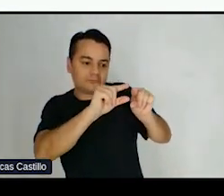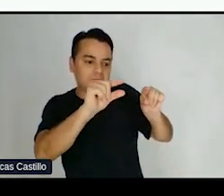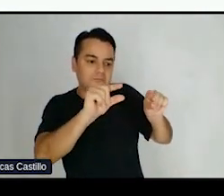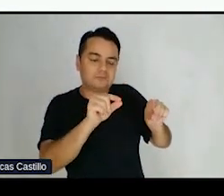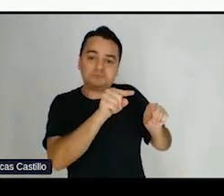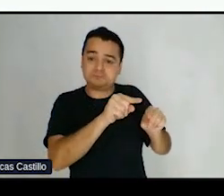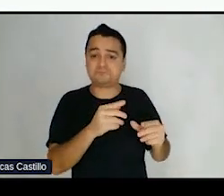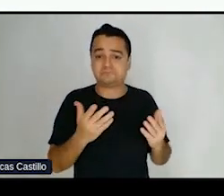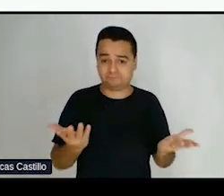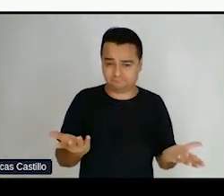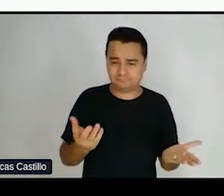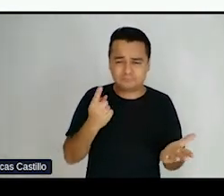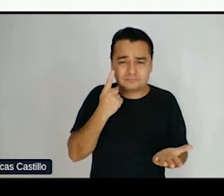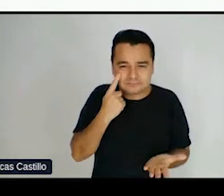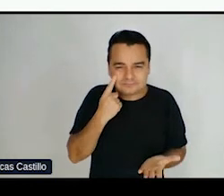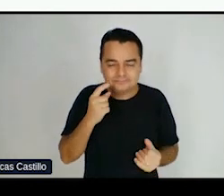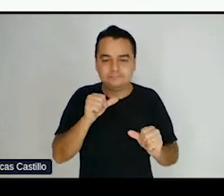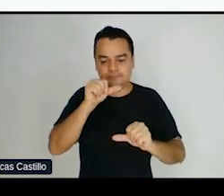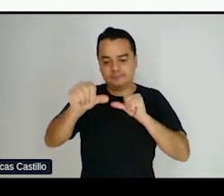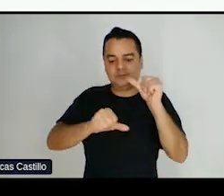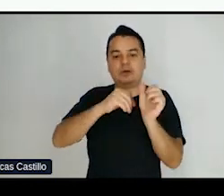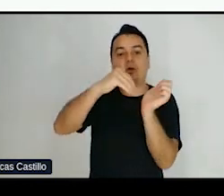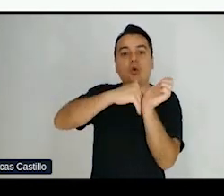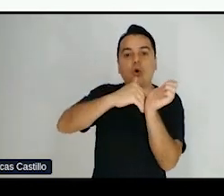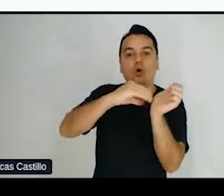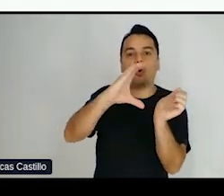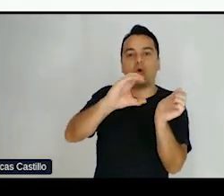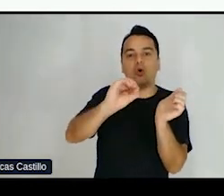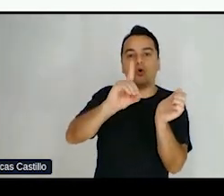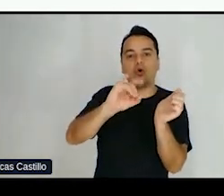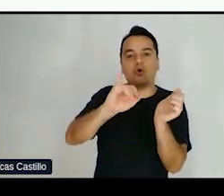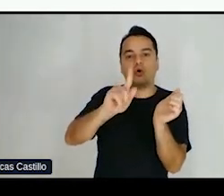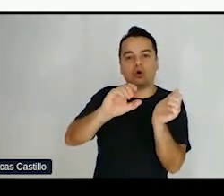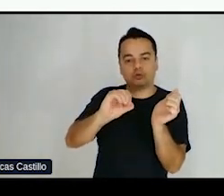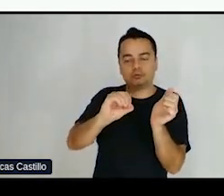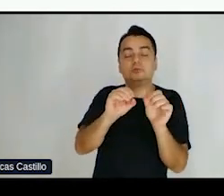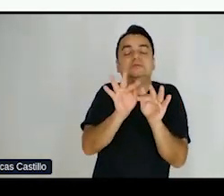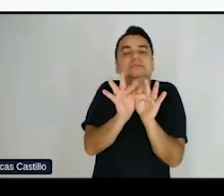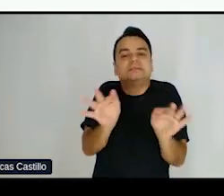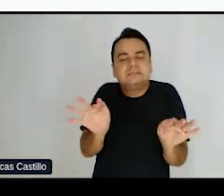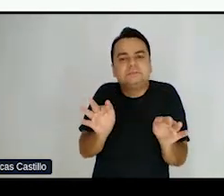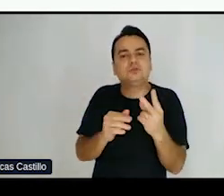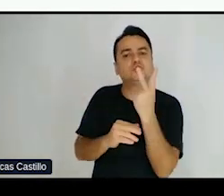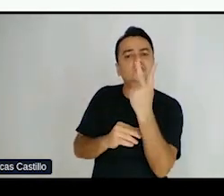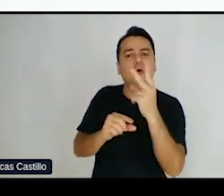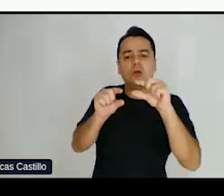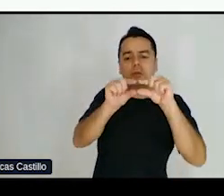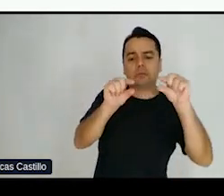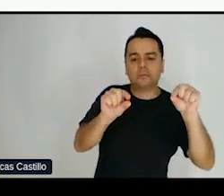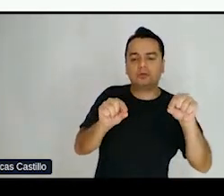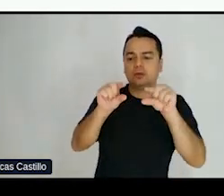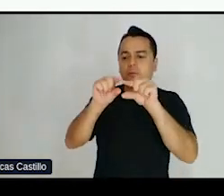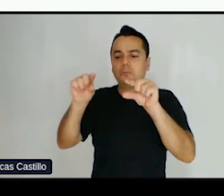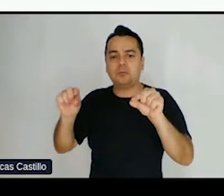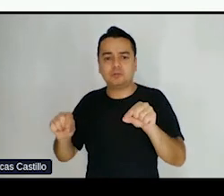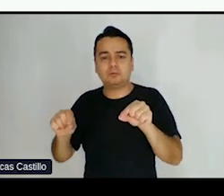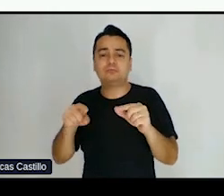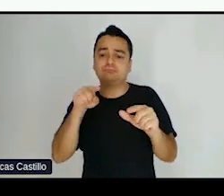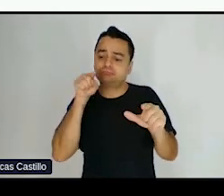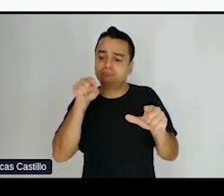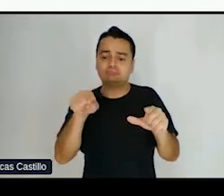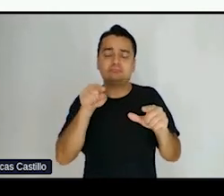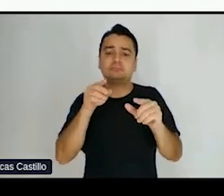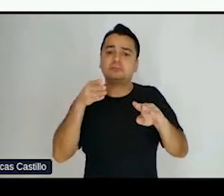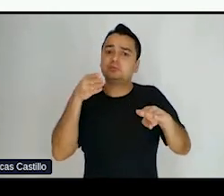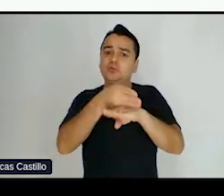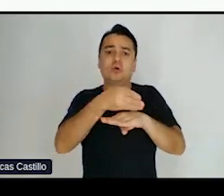uma alteração simples no código permitiu que esses dois botões na tela de checkout se tornassem